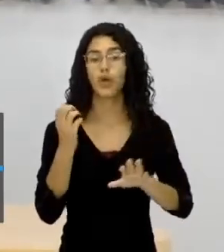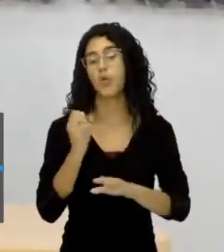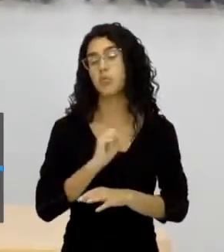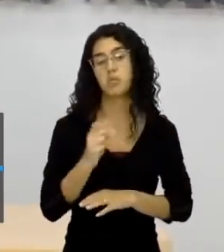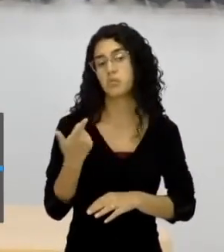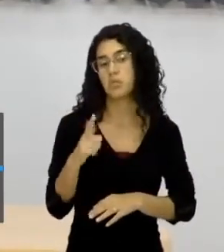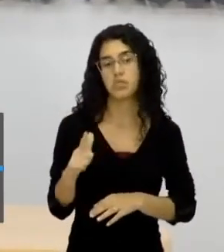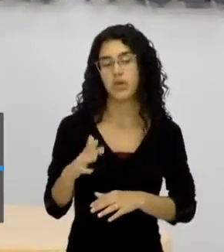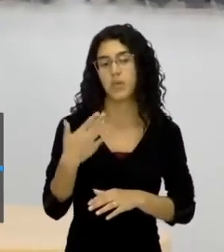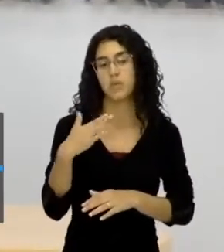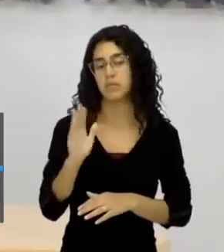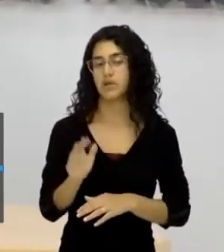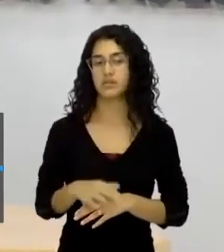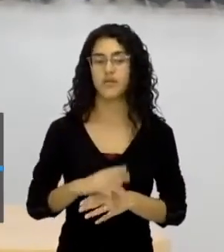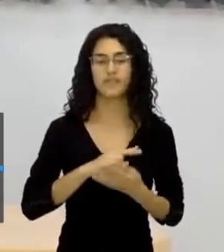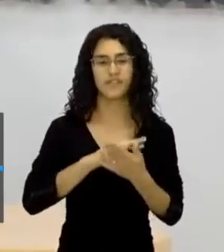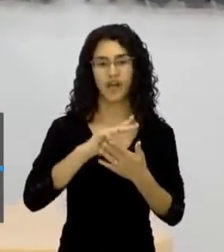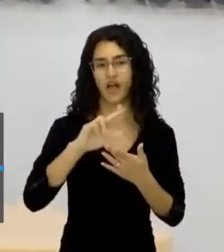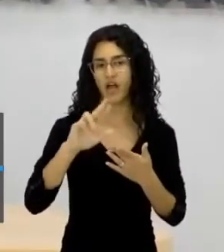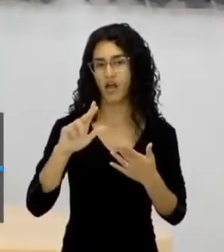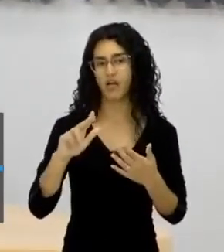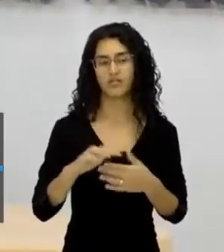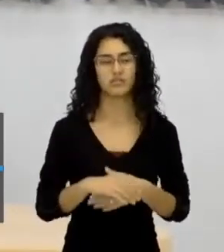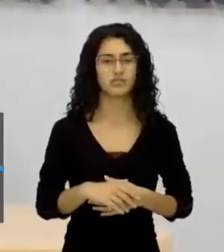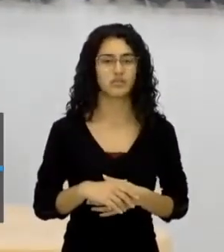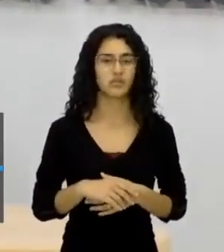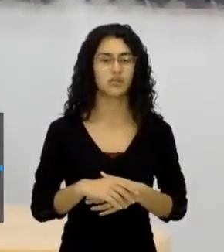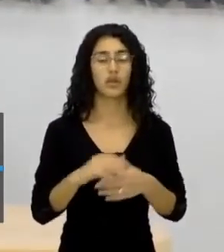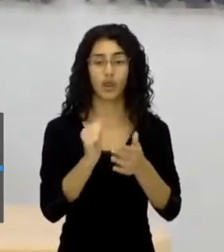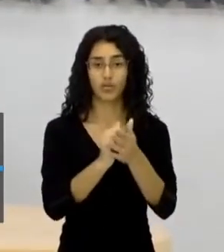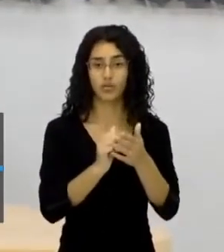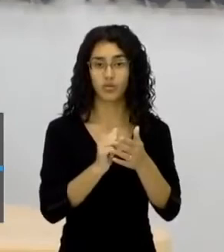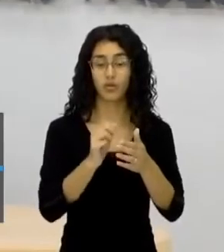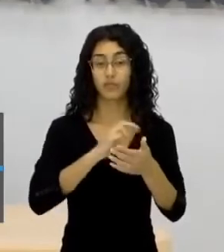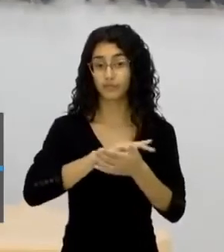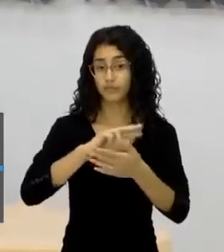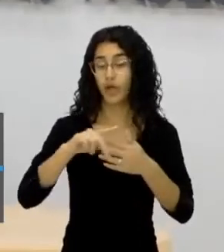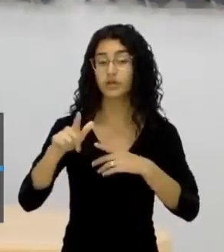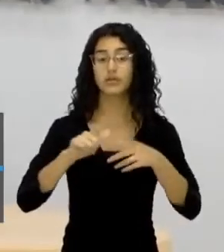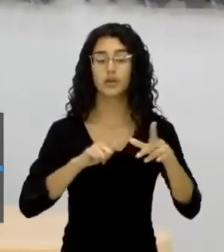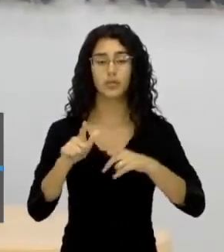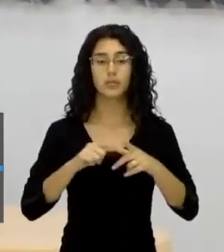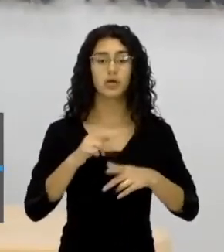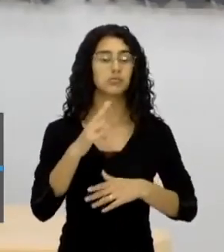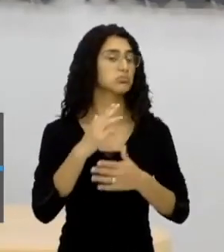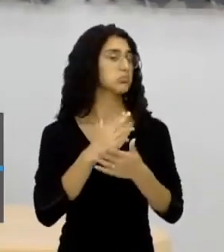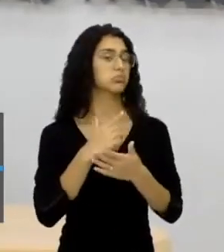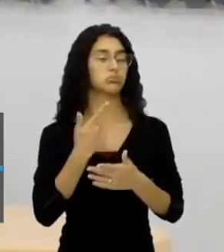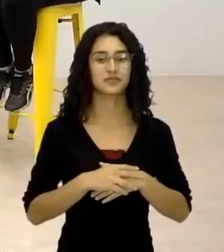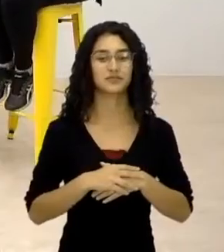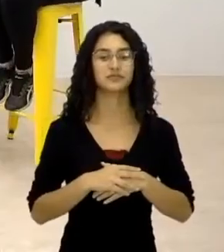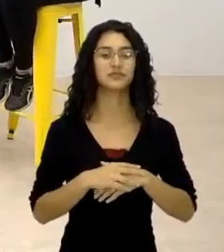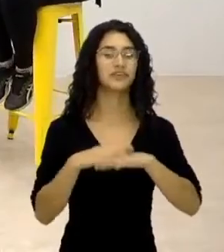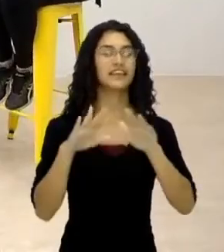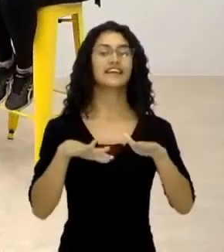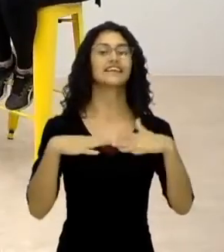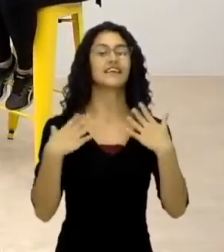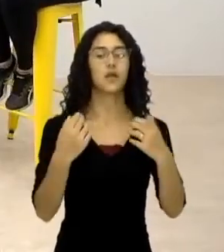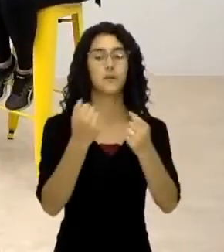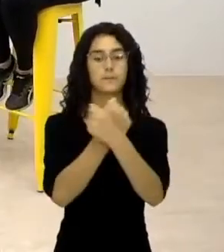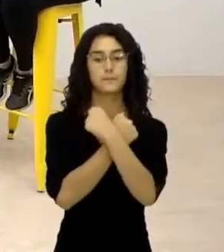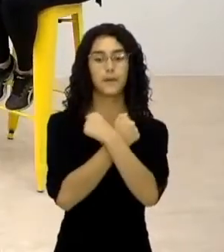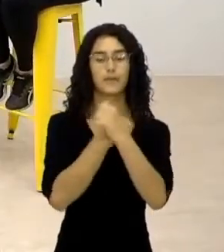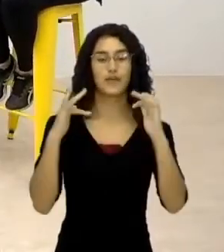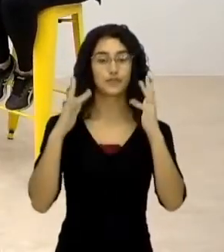existe mais, tá certo? Como tem várias, né? Várias atividades aí que não existem mais no nosso dia a dia. Tá bom, então, um